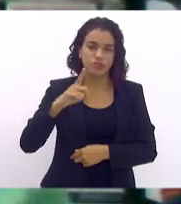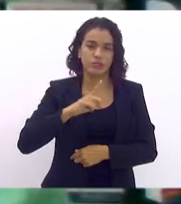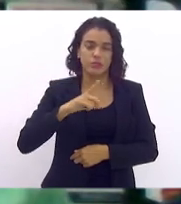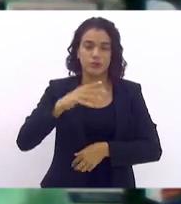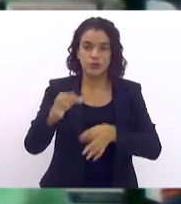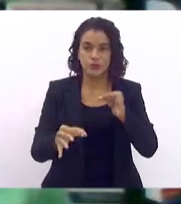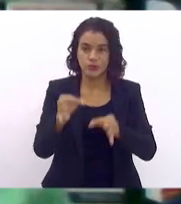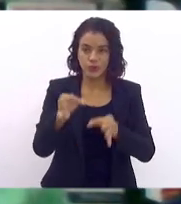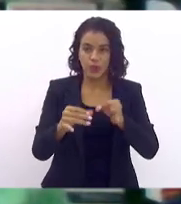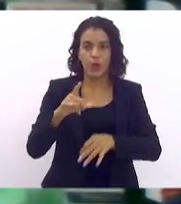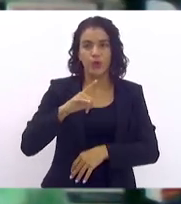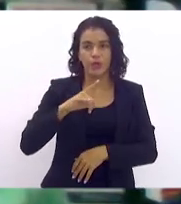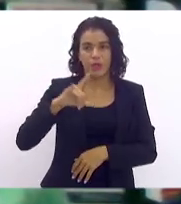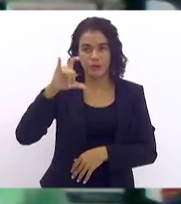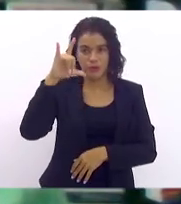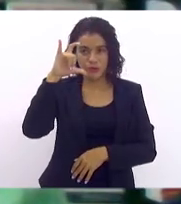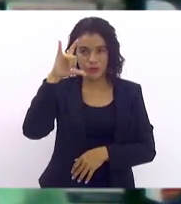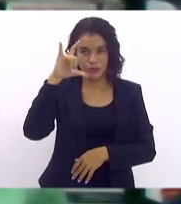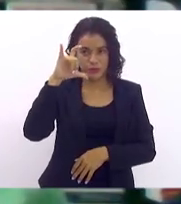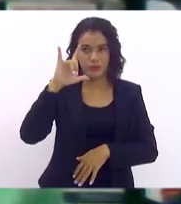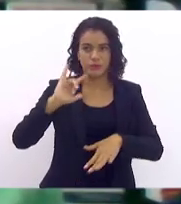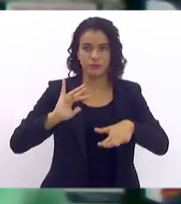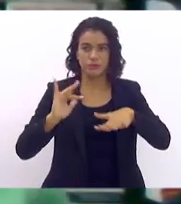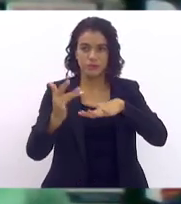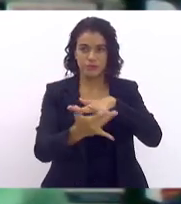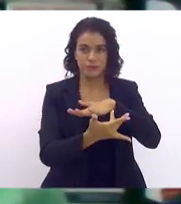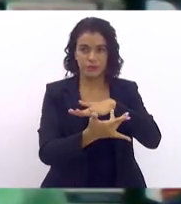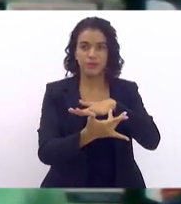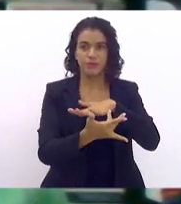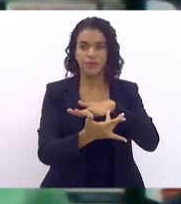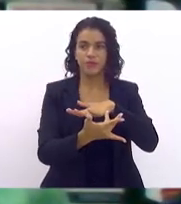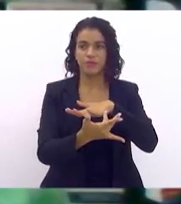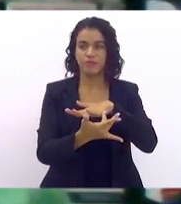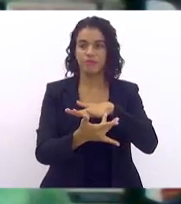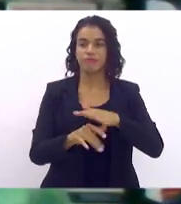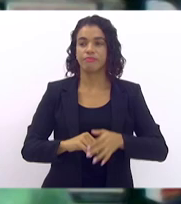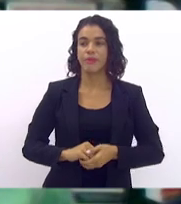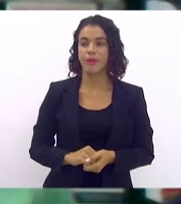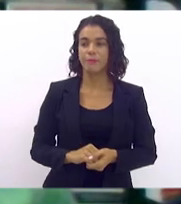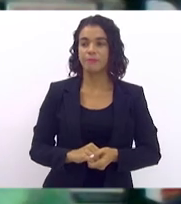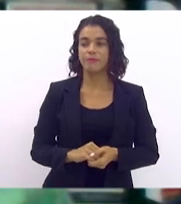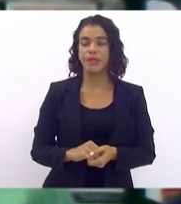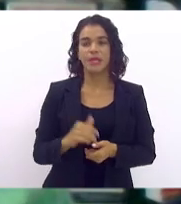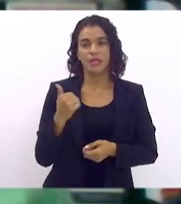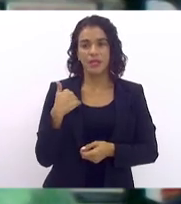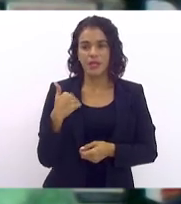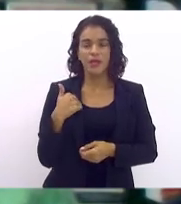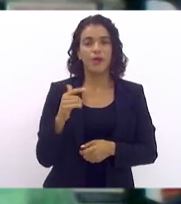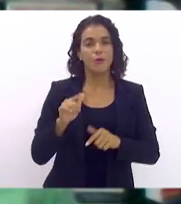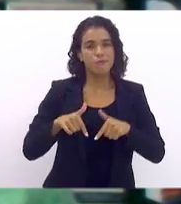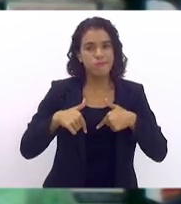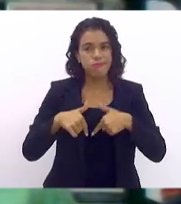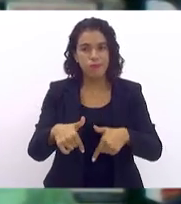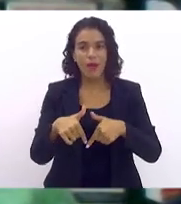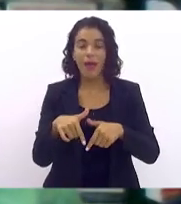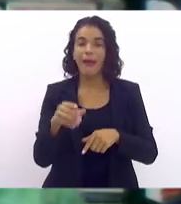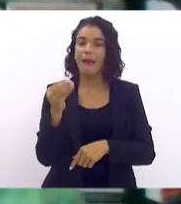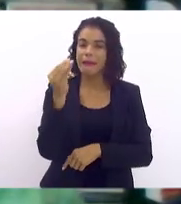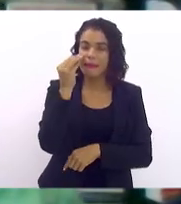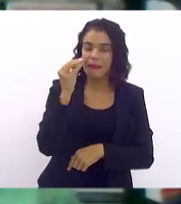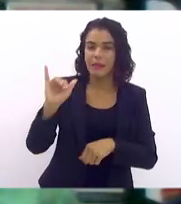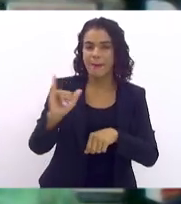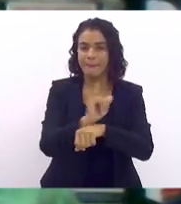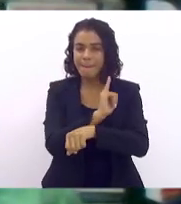Eu tenho a minha página em rede social, em especial no Instagram. E uma das coisas que eu faço é justamente tentar me blindar da melhor